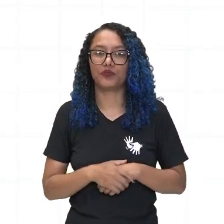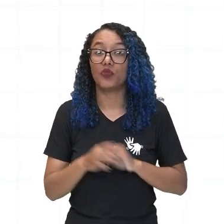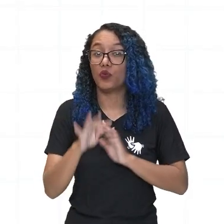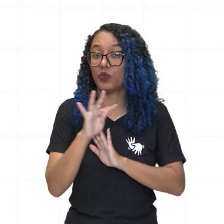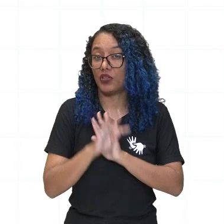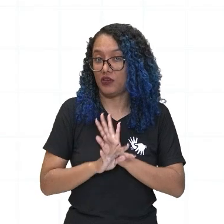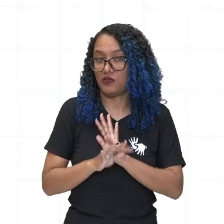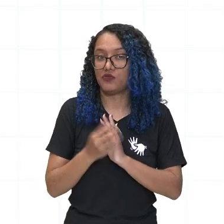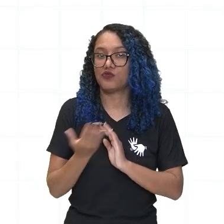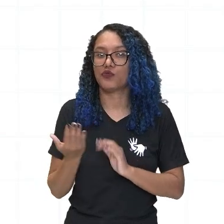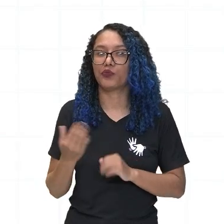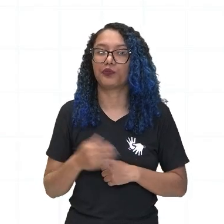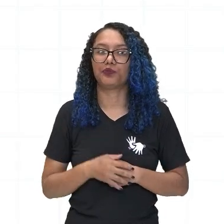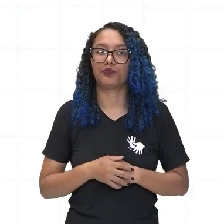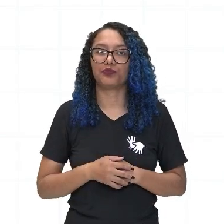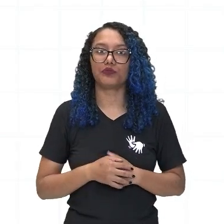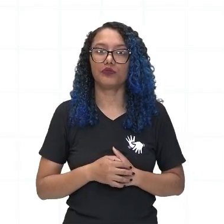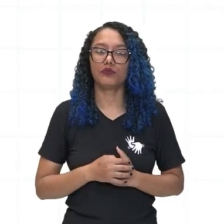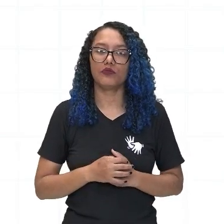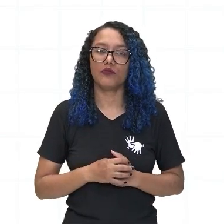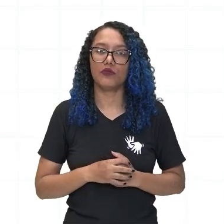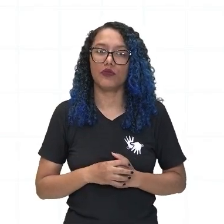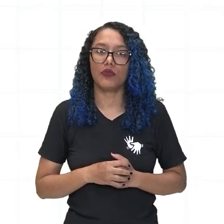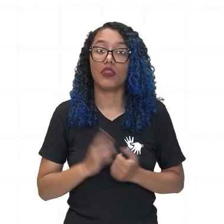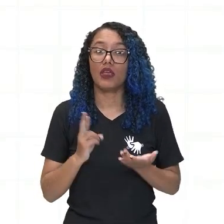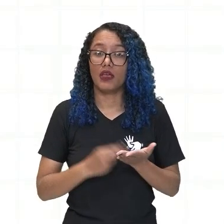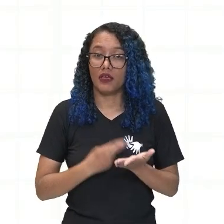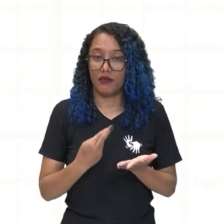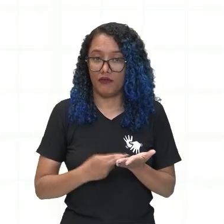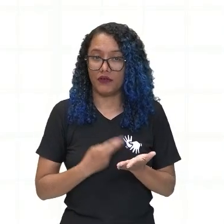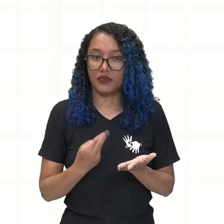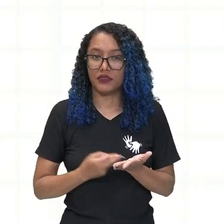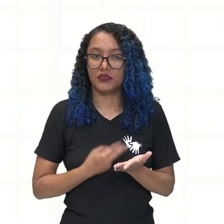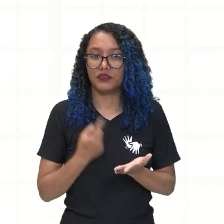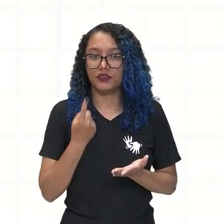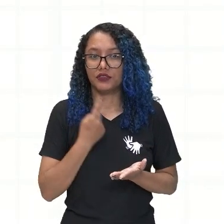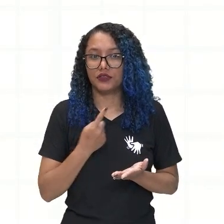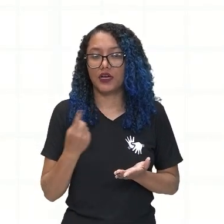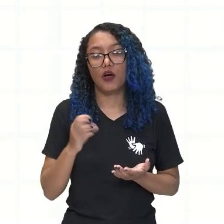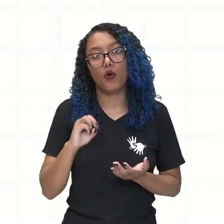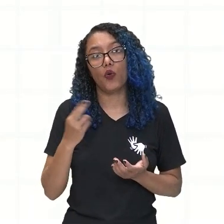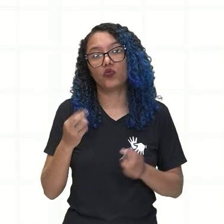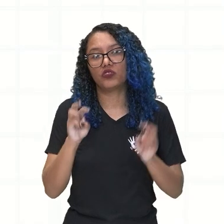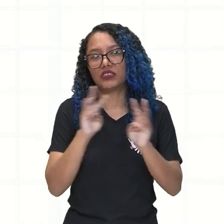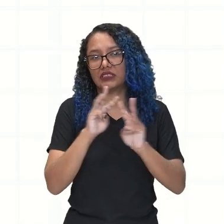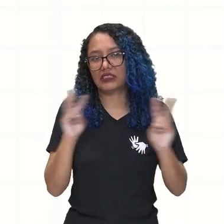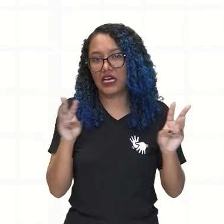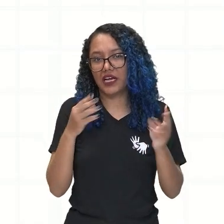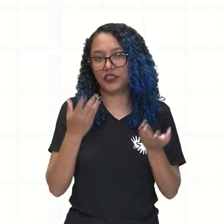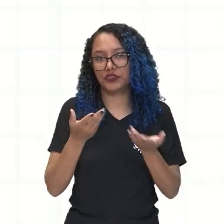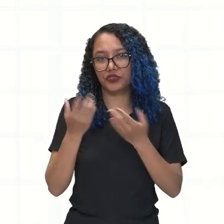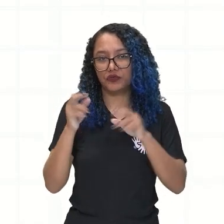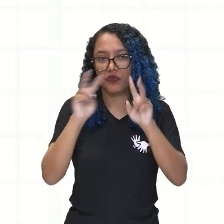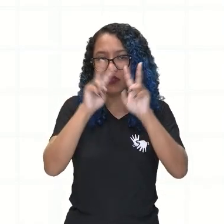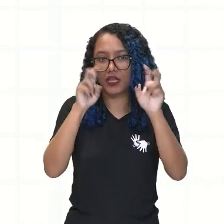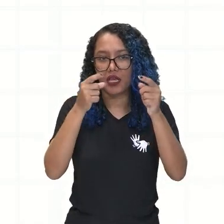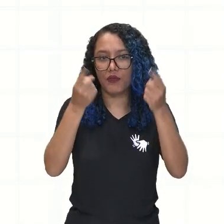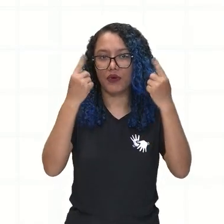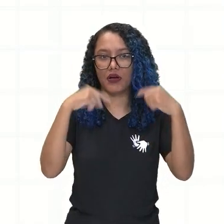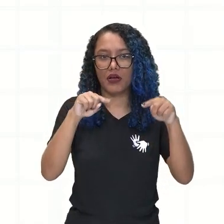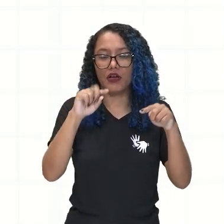ó, temos aqui a revista, ou site, né, Super Ciência, Formigas, temos